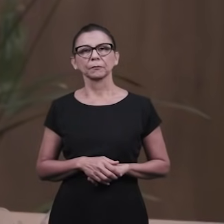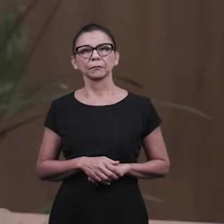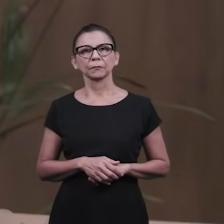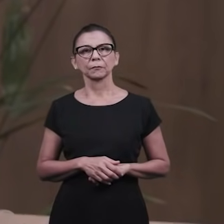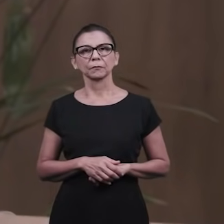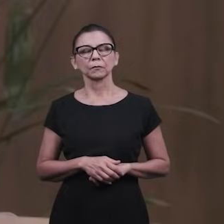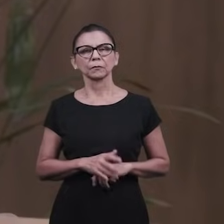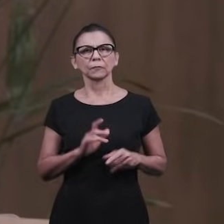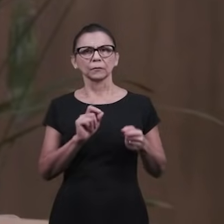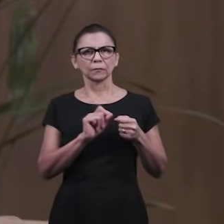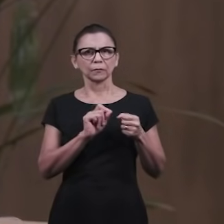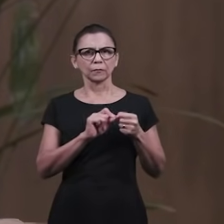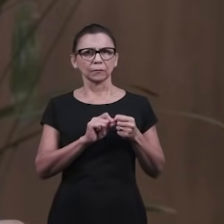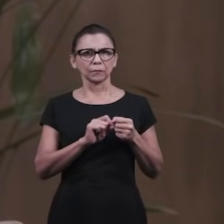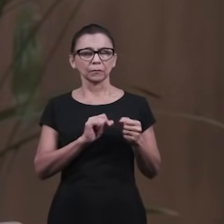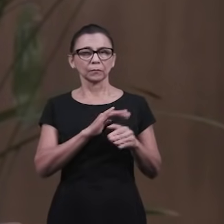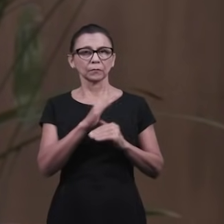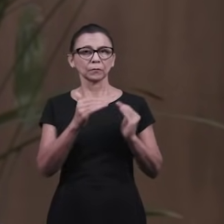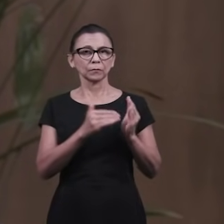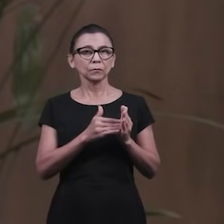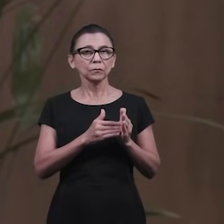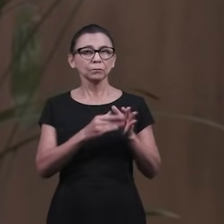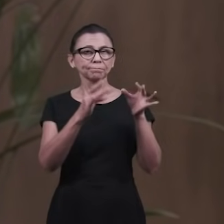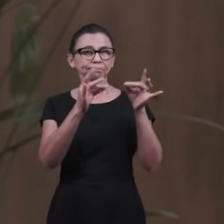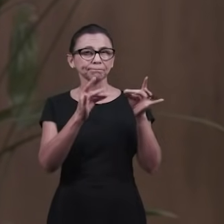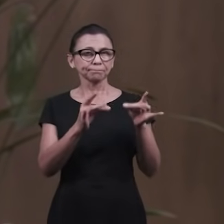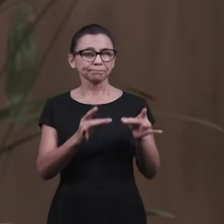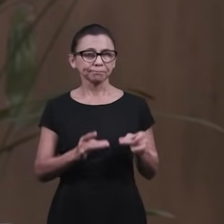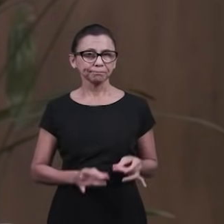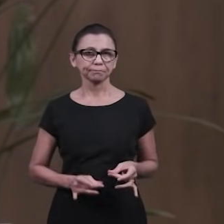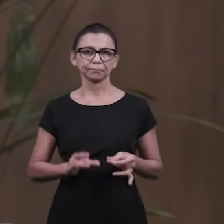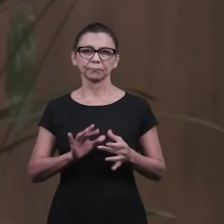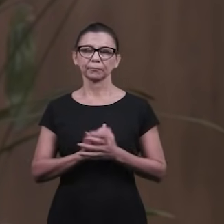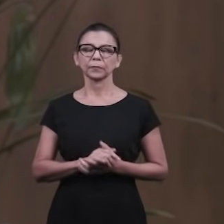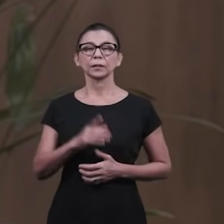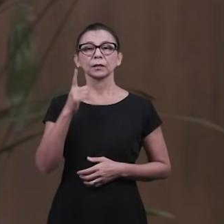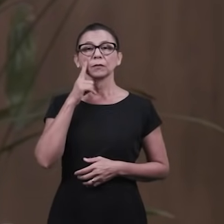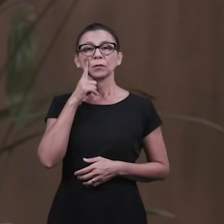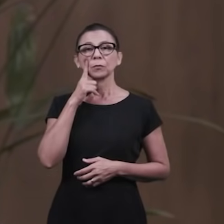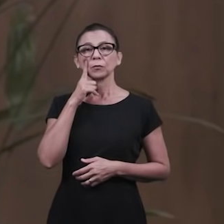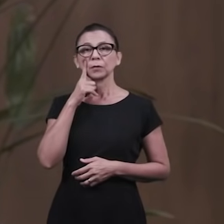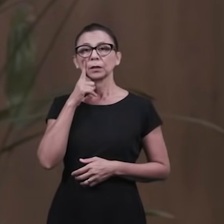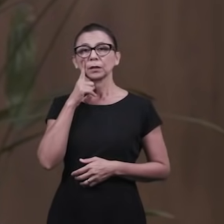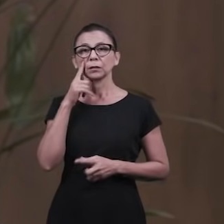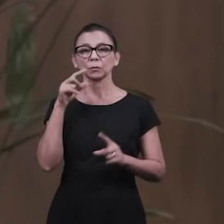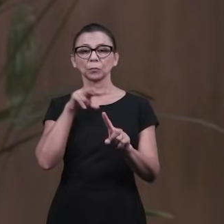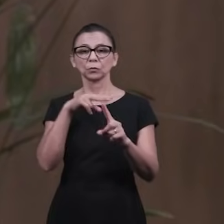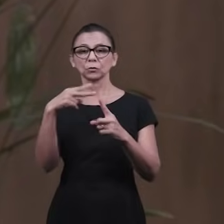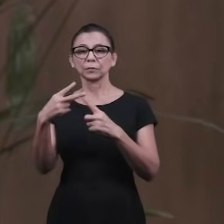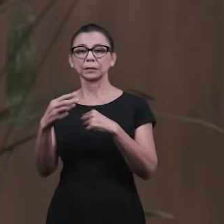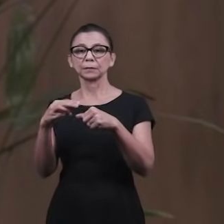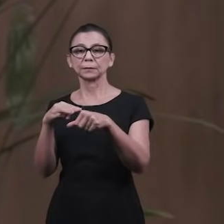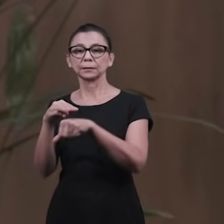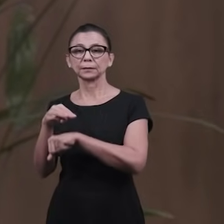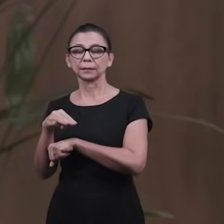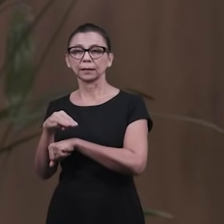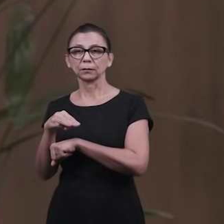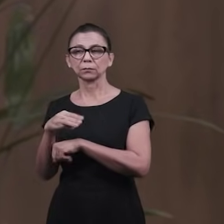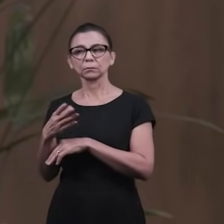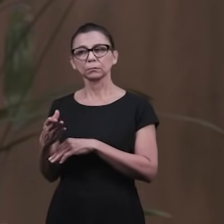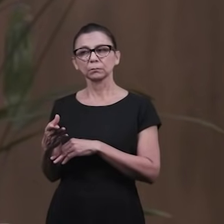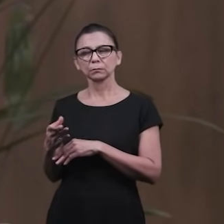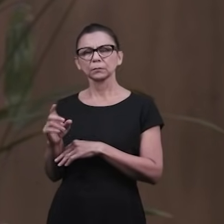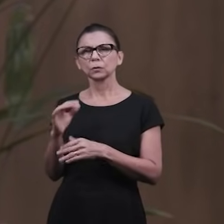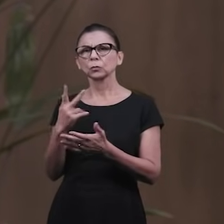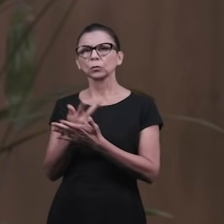Então, trazendo isso para o ministério, o que acontece com relação ao ministério? Então, se o ministério é de